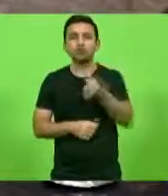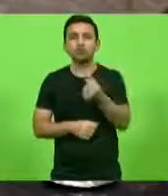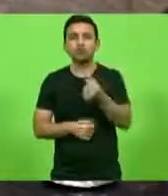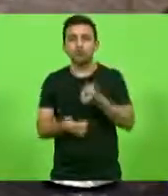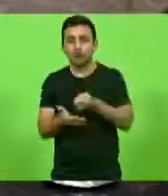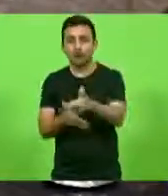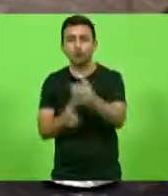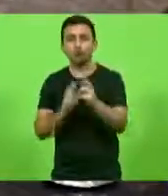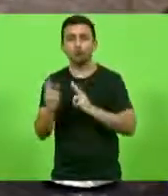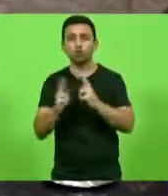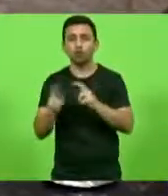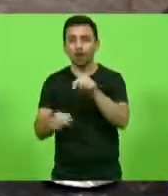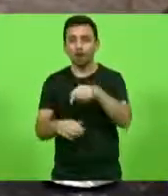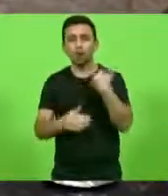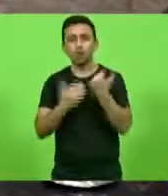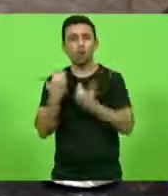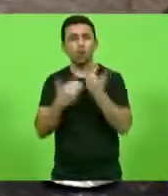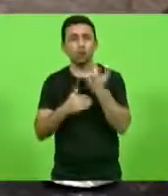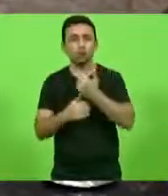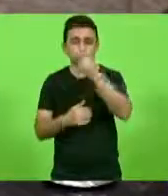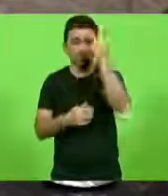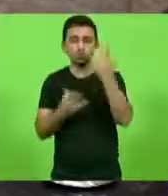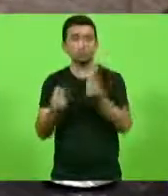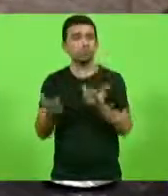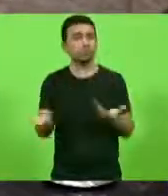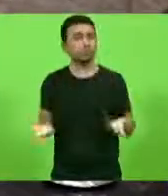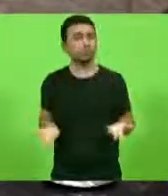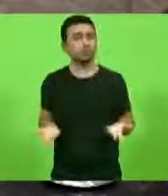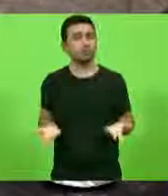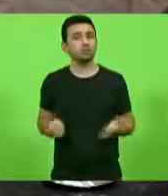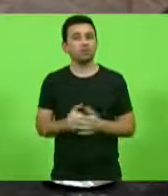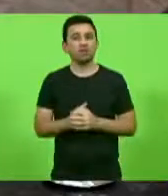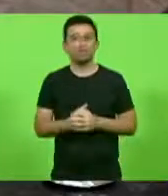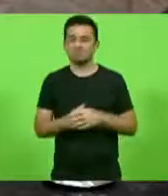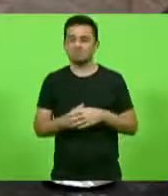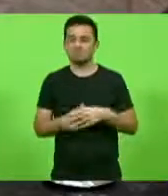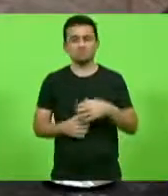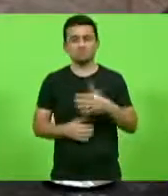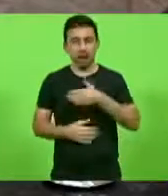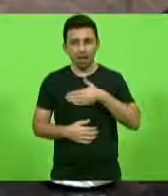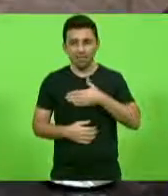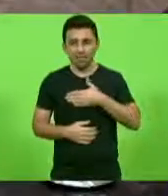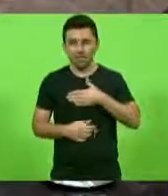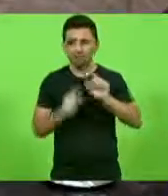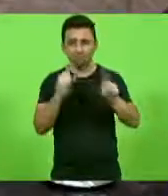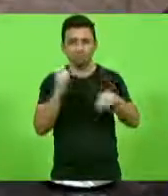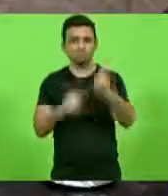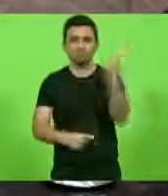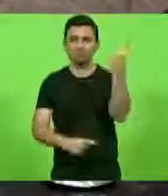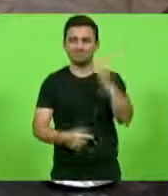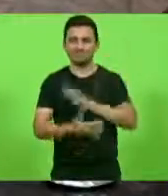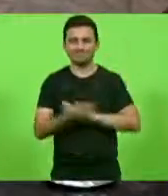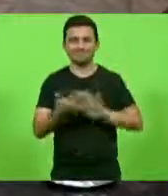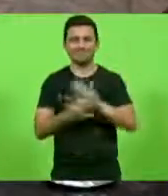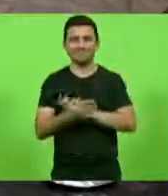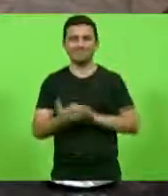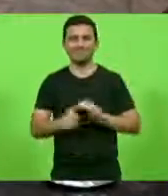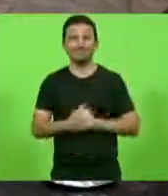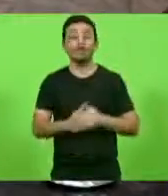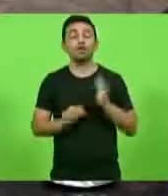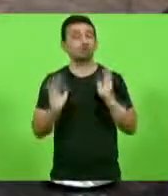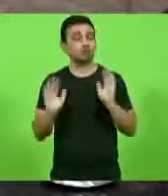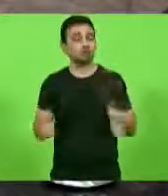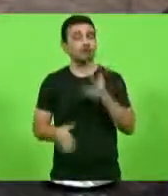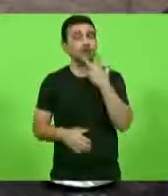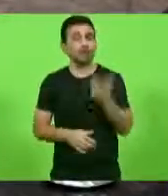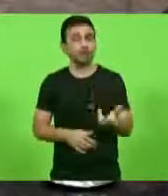que está matando o catarinense aqui. É isso? Não, para mim isso não faz sentido. Esse pacto não faz sentido nenhum. E como eu falei, há o